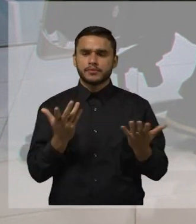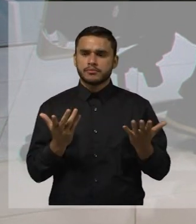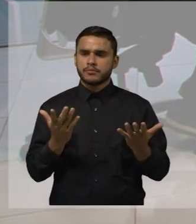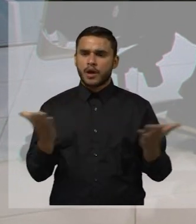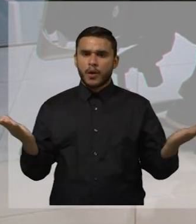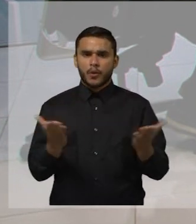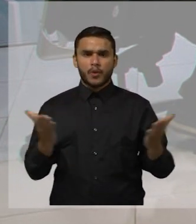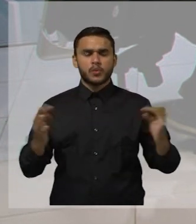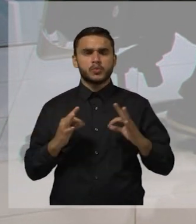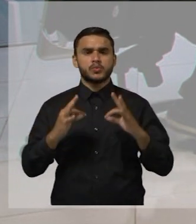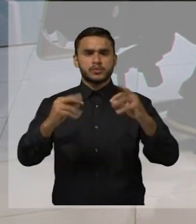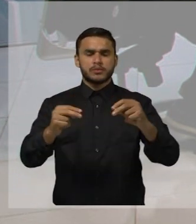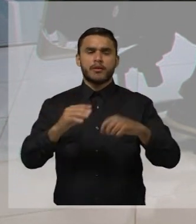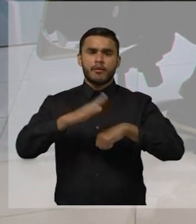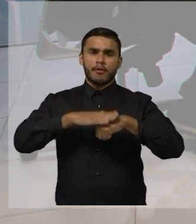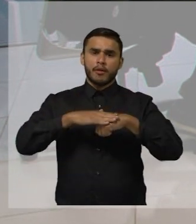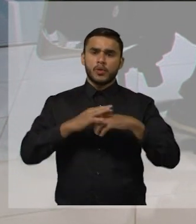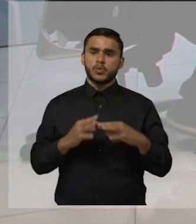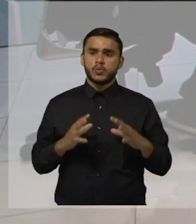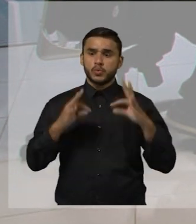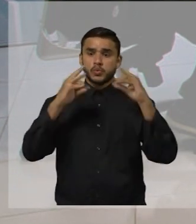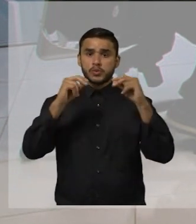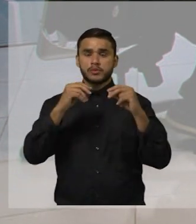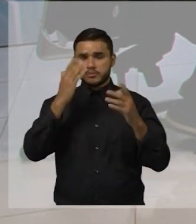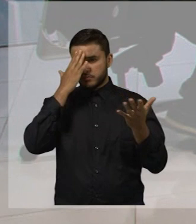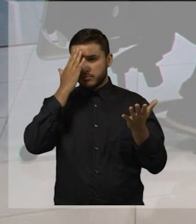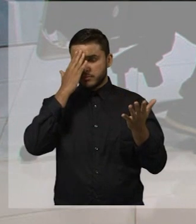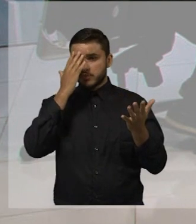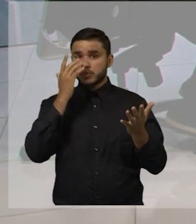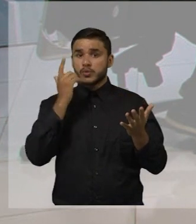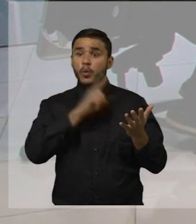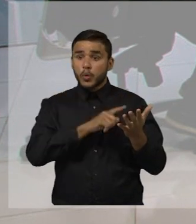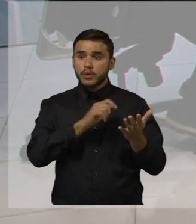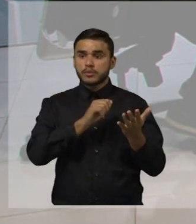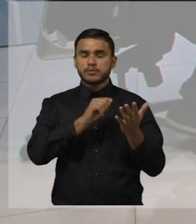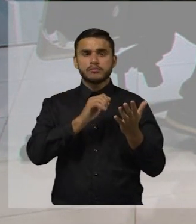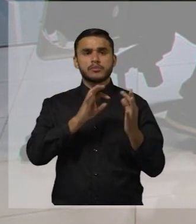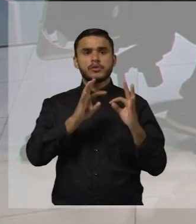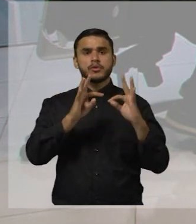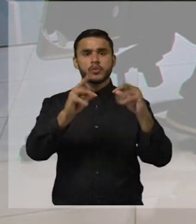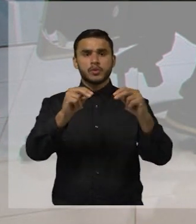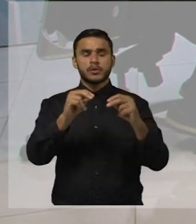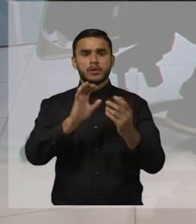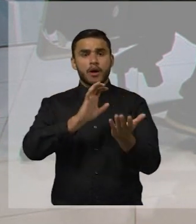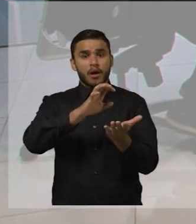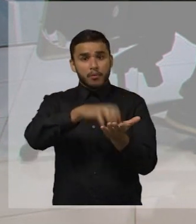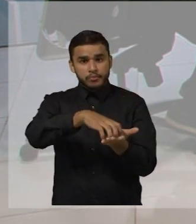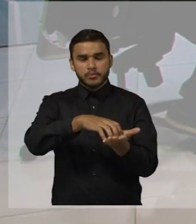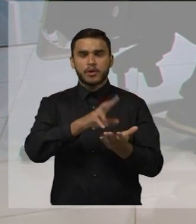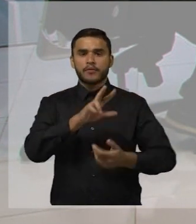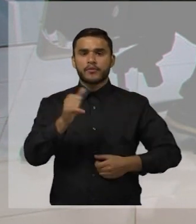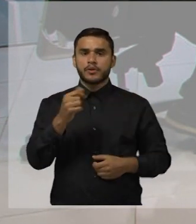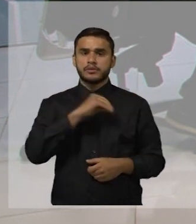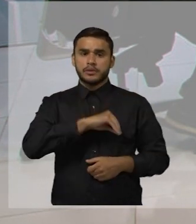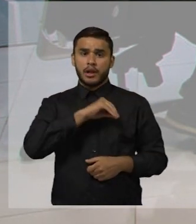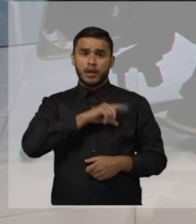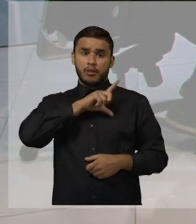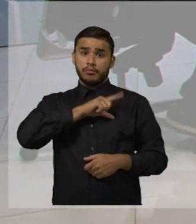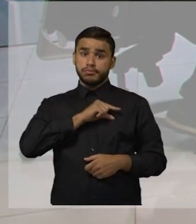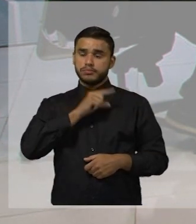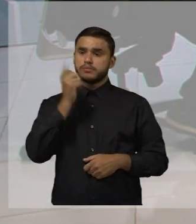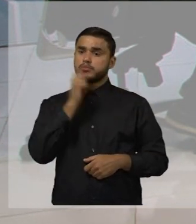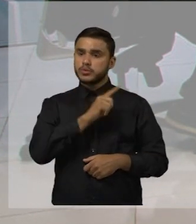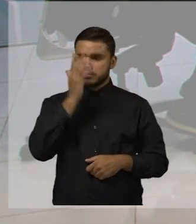fala agora na desoneração geral da folha de pagamento como forma de gerar mais emprego, ou seja, o trabalhador